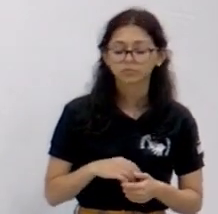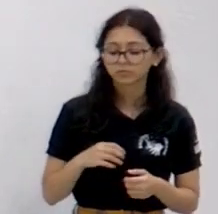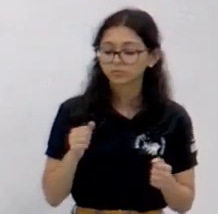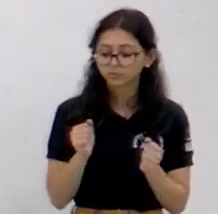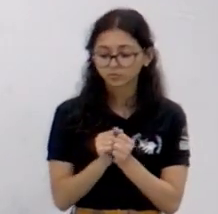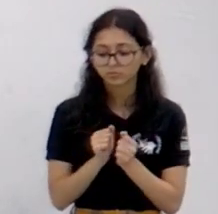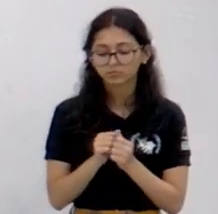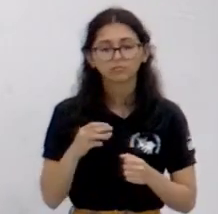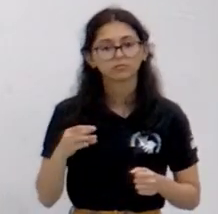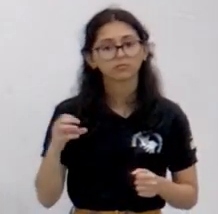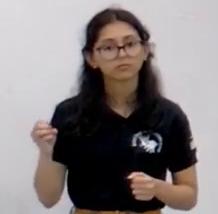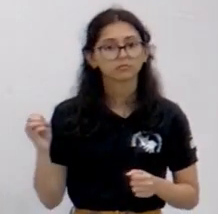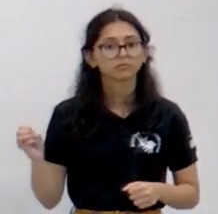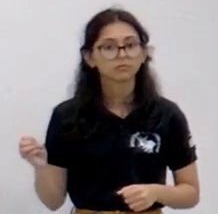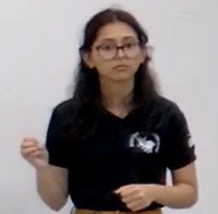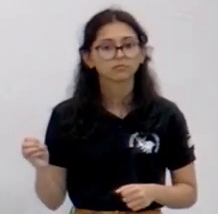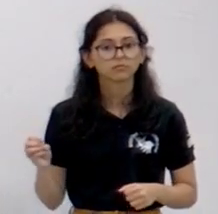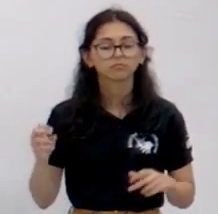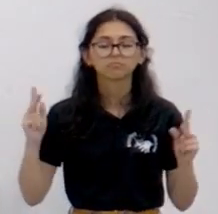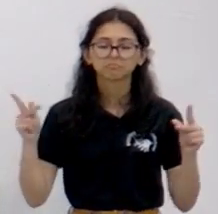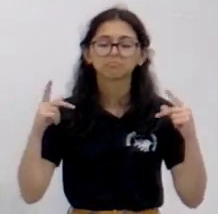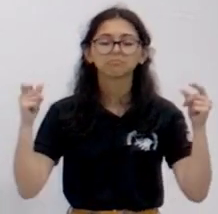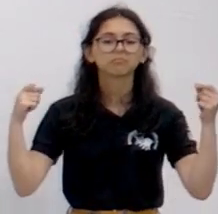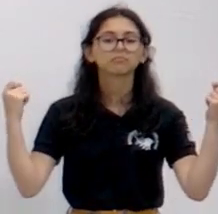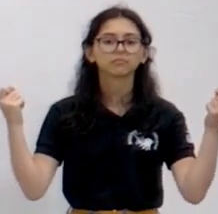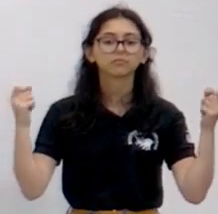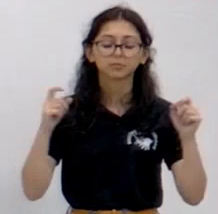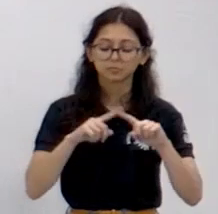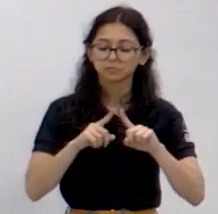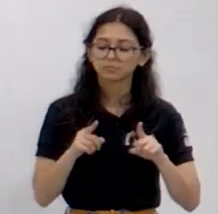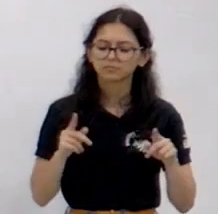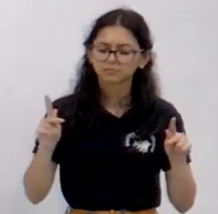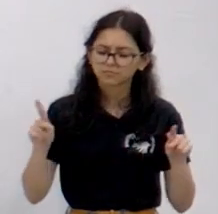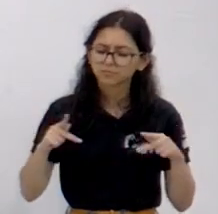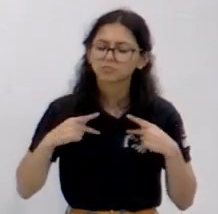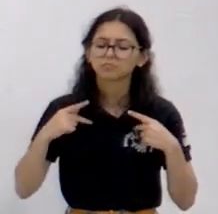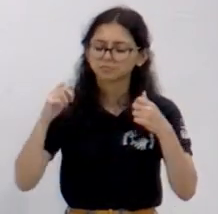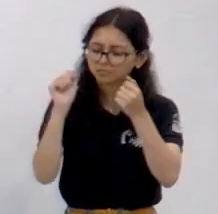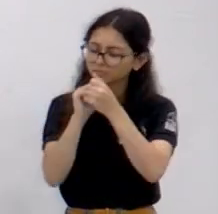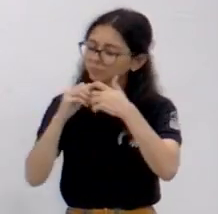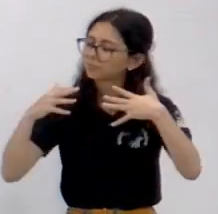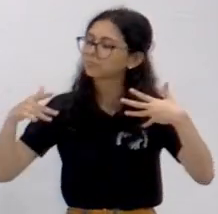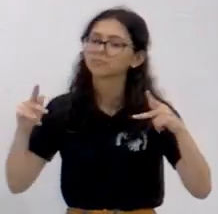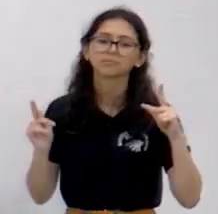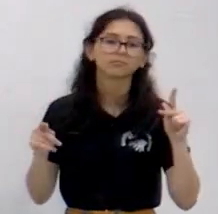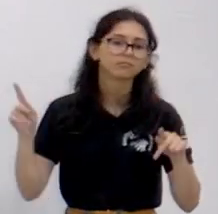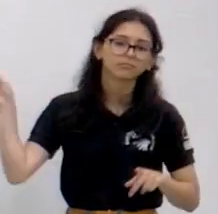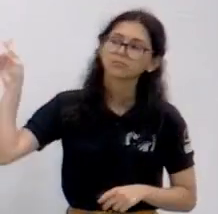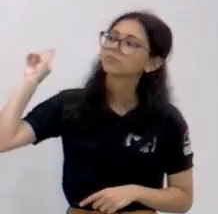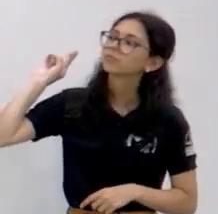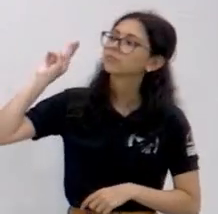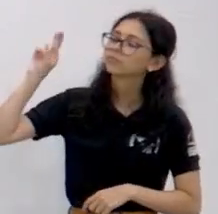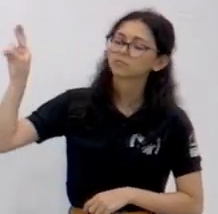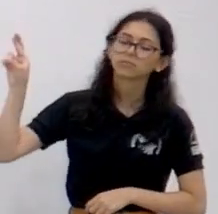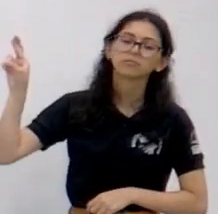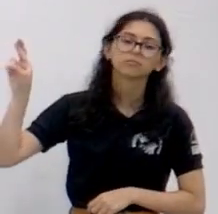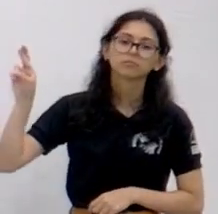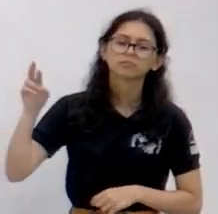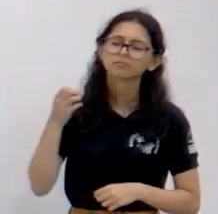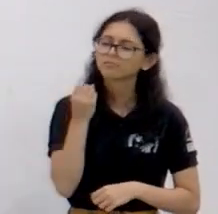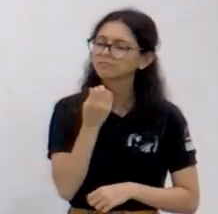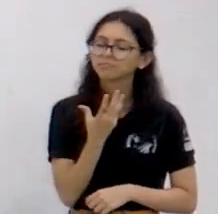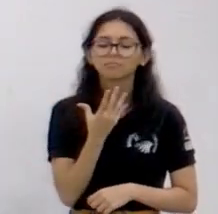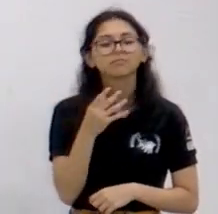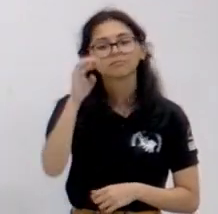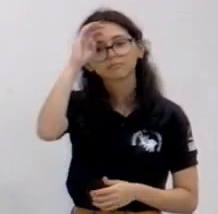mas a glória, a honra serão minhas. E é tão bom confiar nesse Deus que os seus planos e os seus projetos não